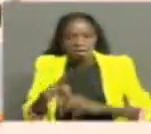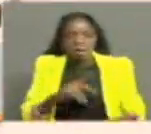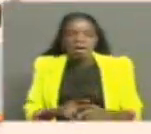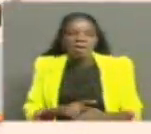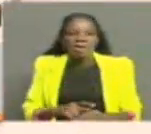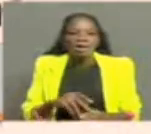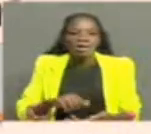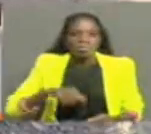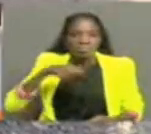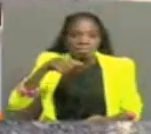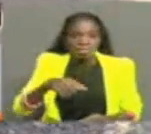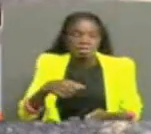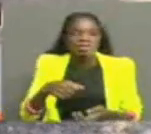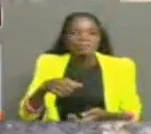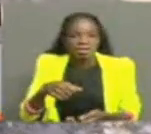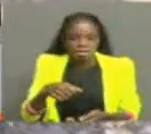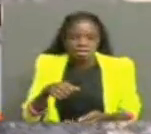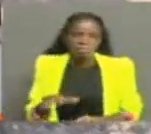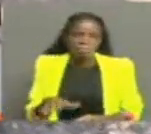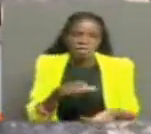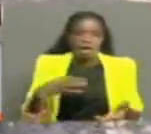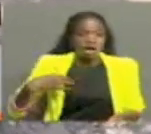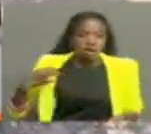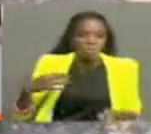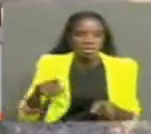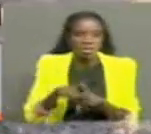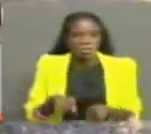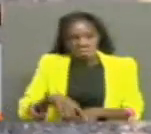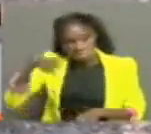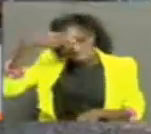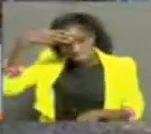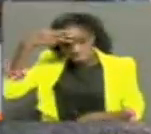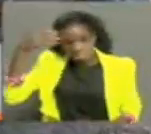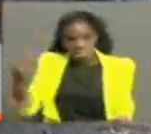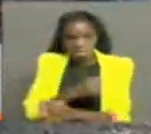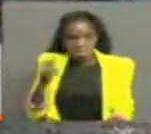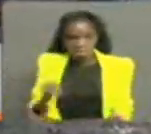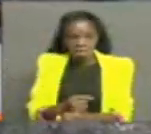frigoríficas, roupa e material de trabalho para os agricultores.